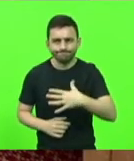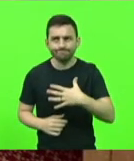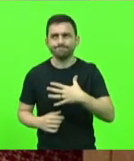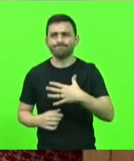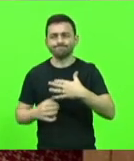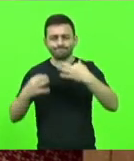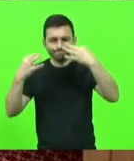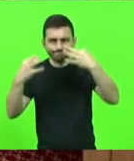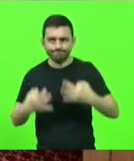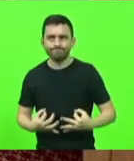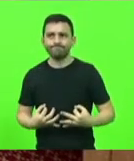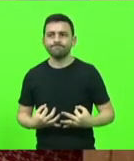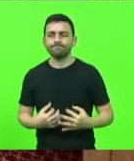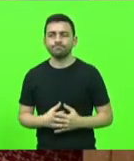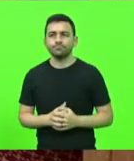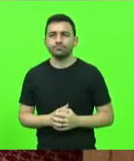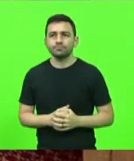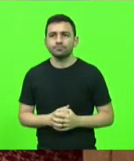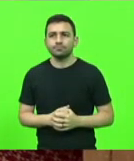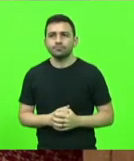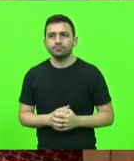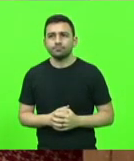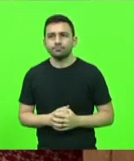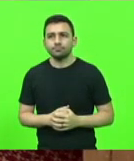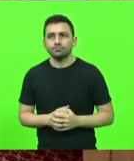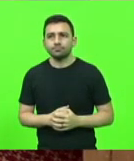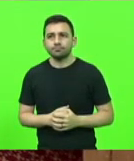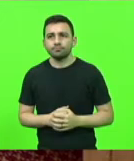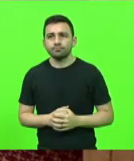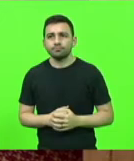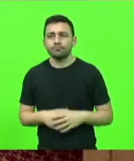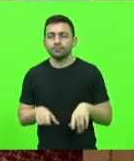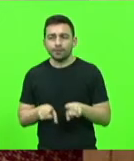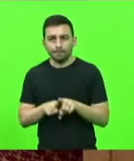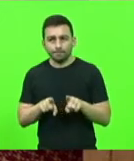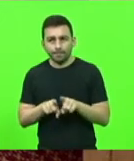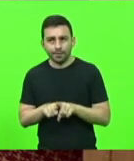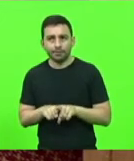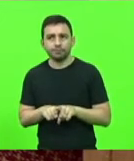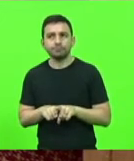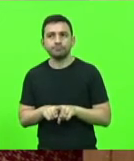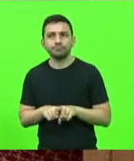e ao mesmo tempo de colocar deixar